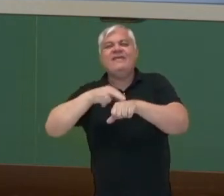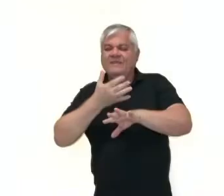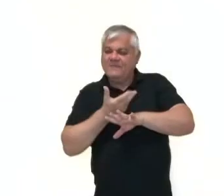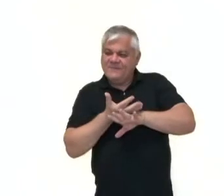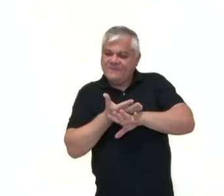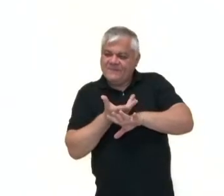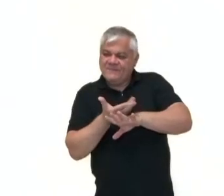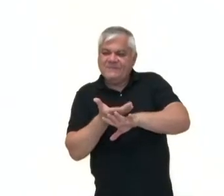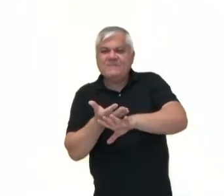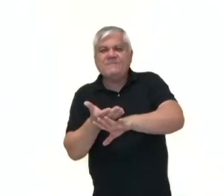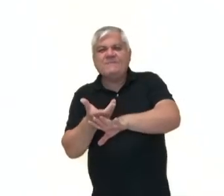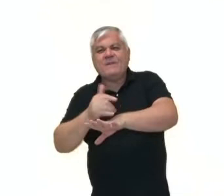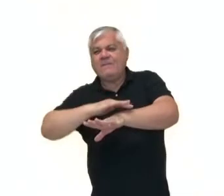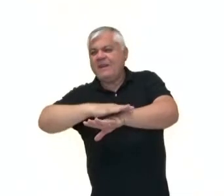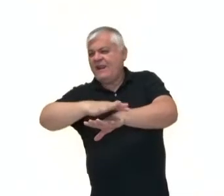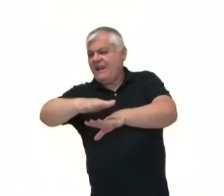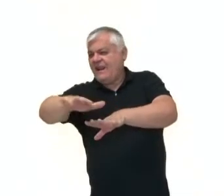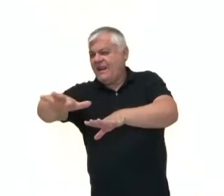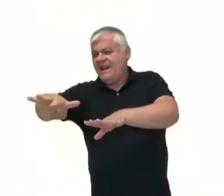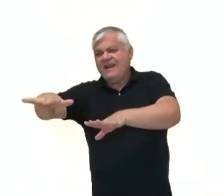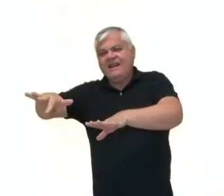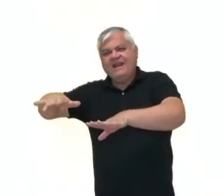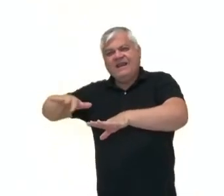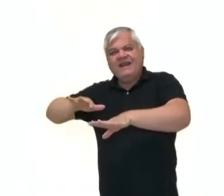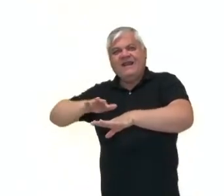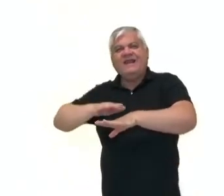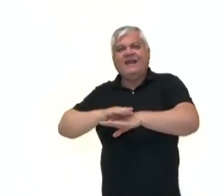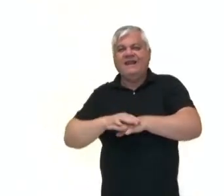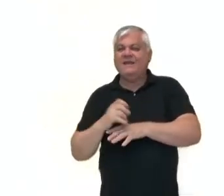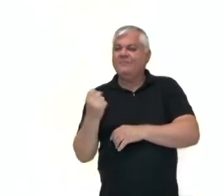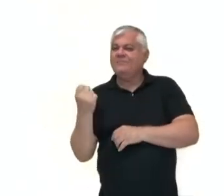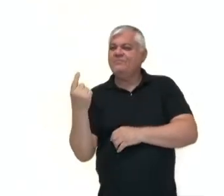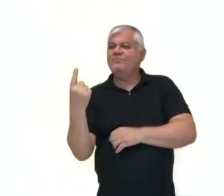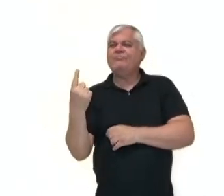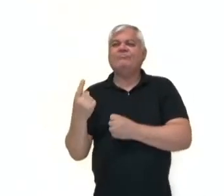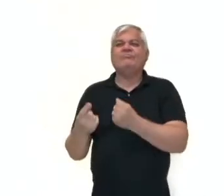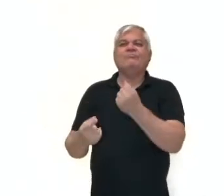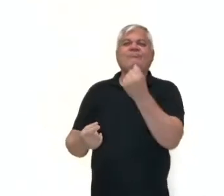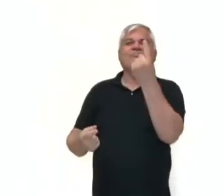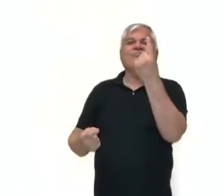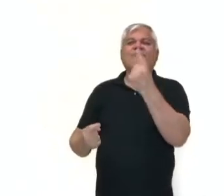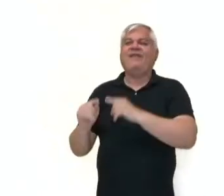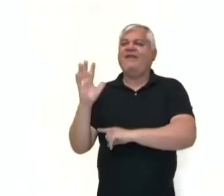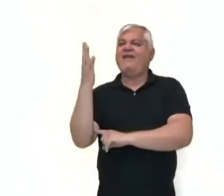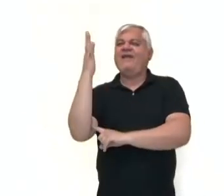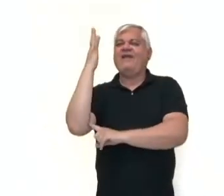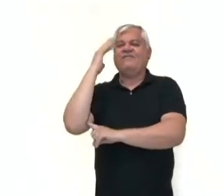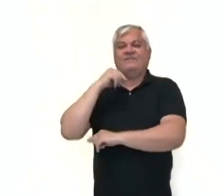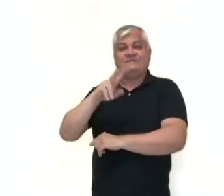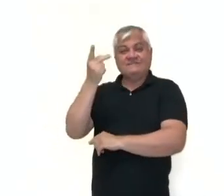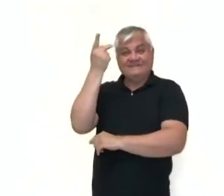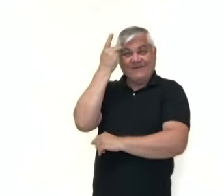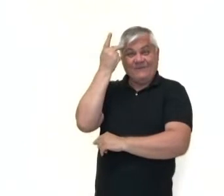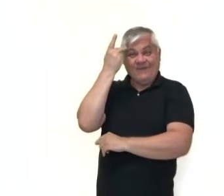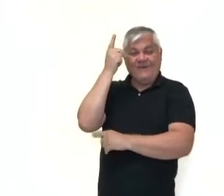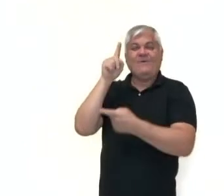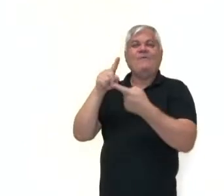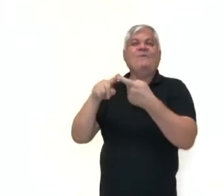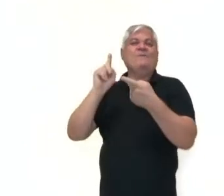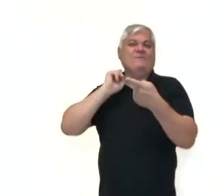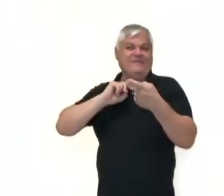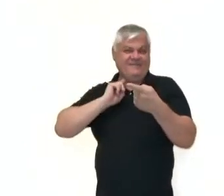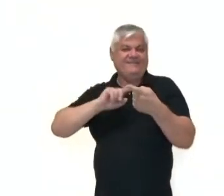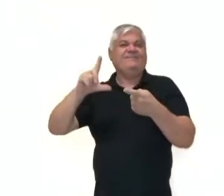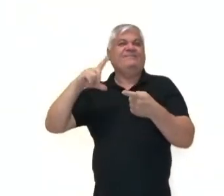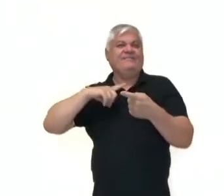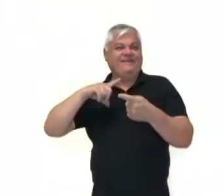tropicais. Boa parte do sudeste é de clima tropical, então eu vou ter a presença do cerrado em São Paulo e grande parte de Minas Gerais.